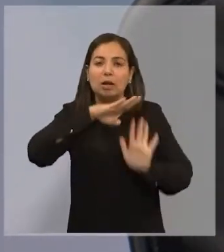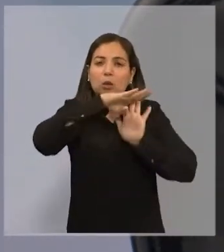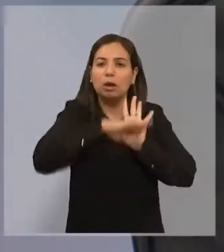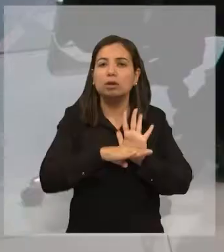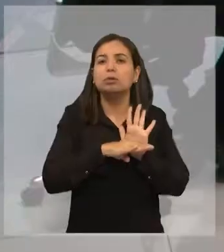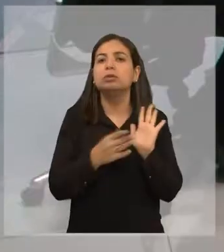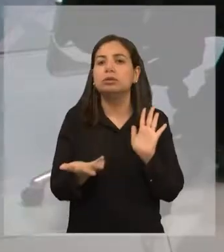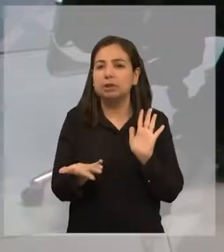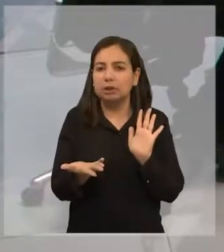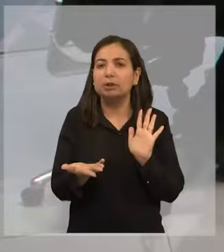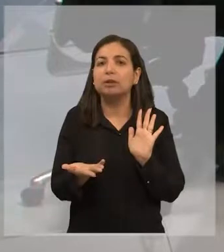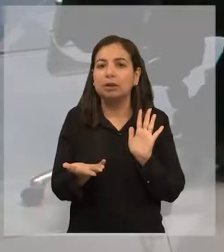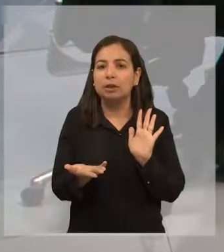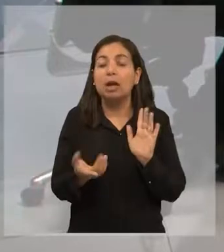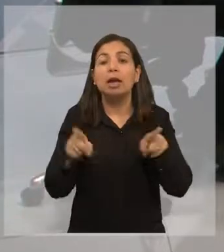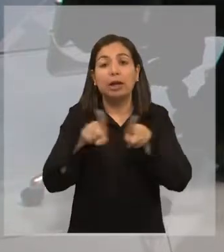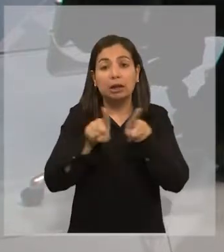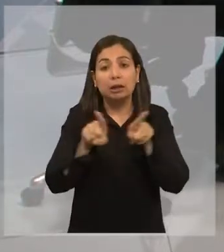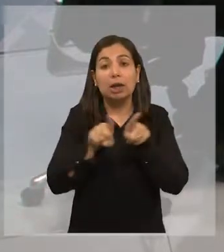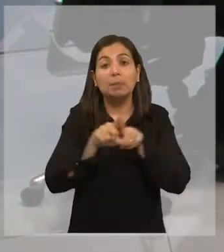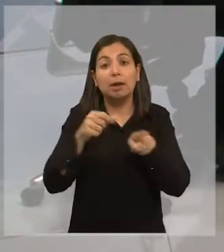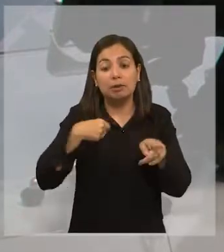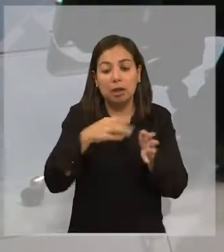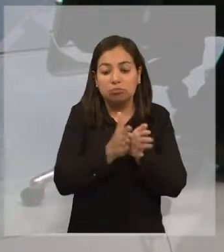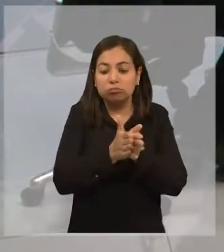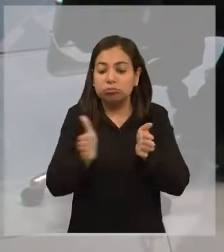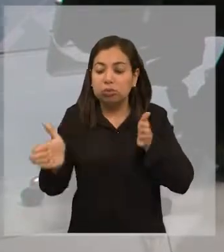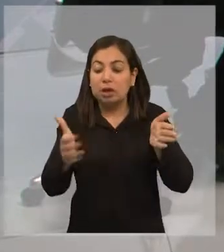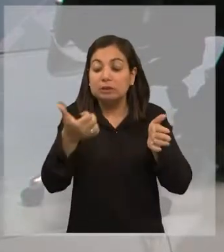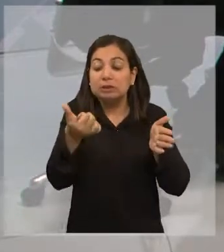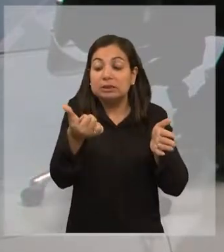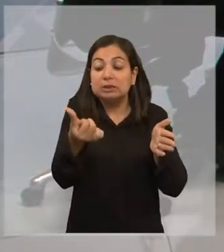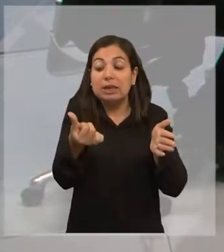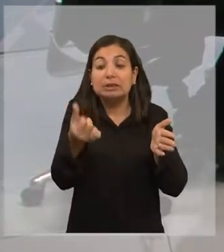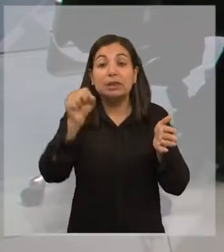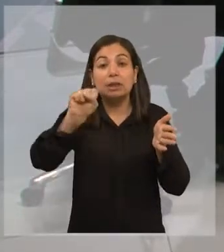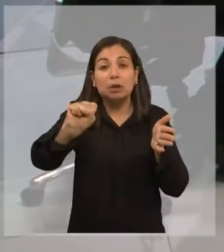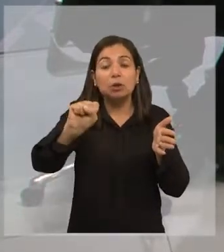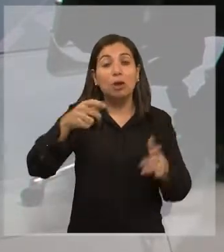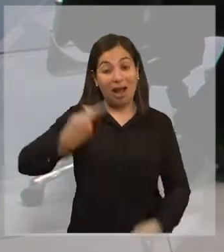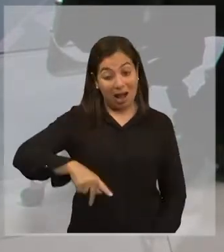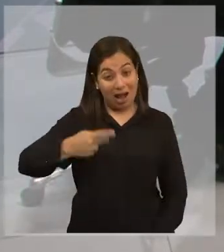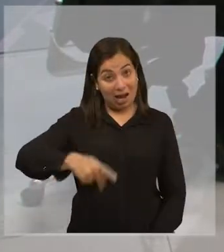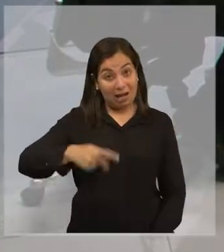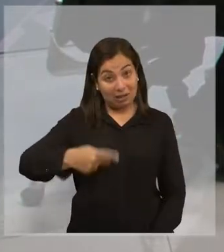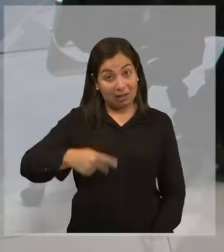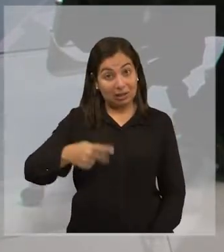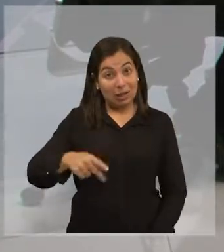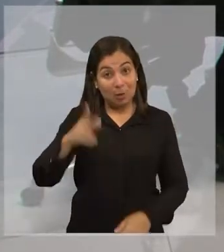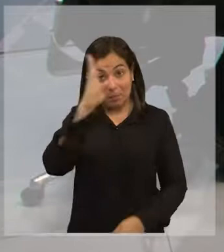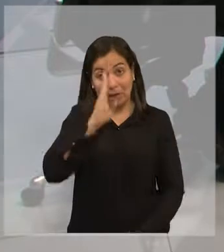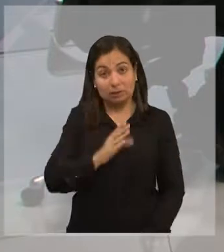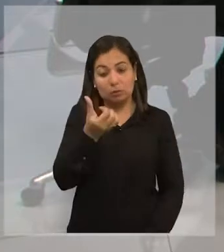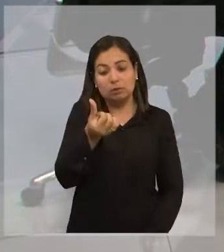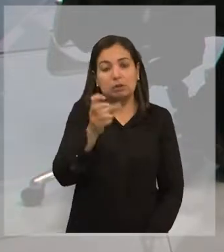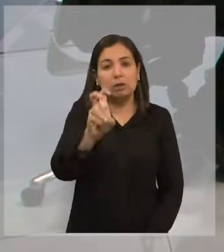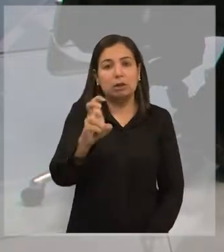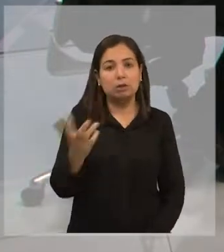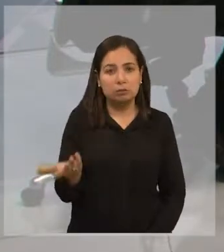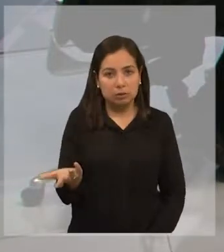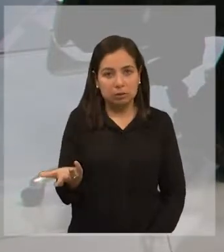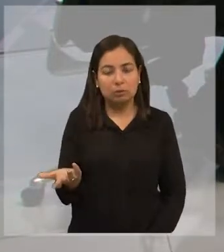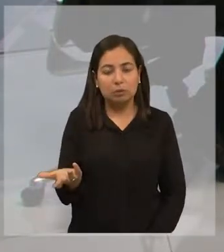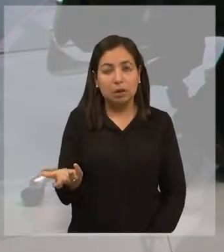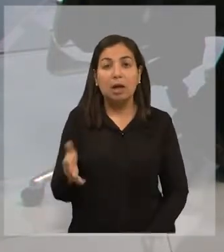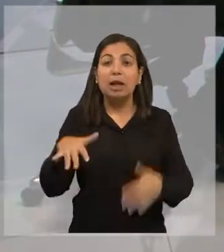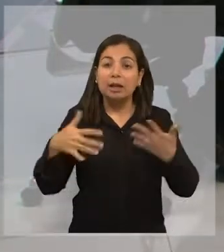e ampliar o prazo, 68 anos lá em Portugal para se aposentar. O Brasil ainda está com 65. A médio prazo ele vai ter que